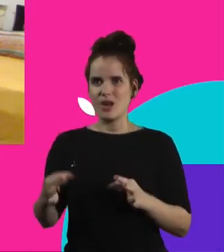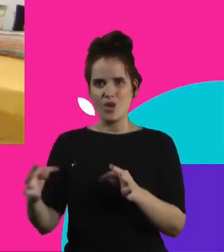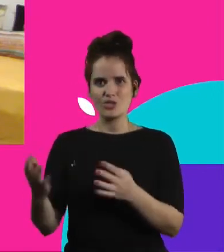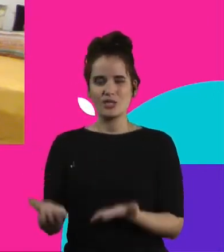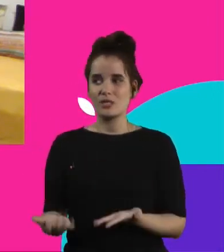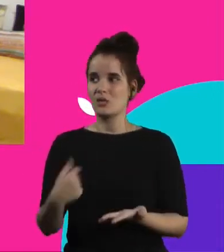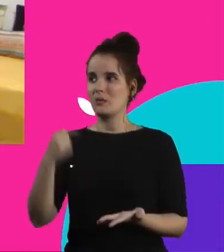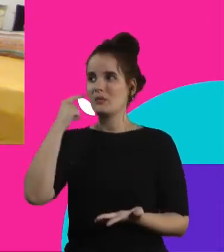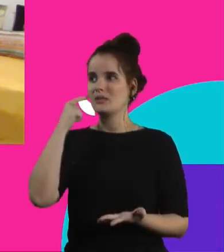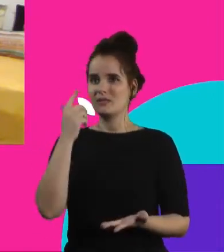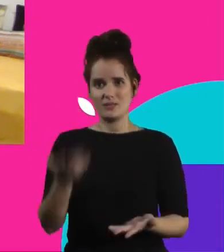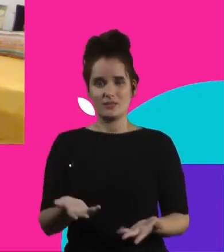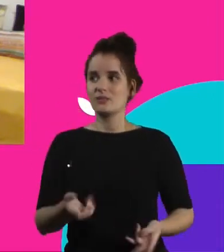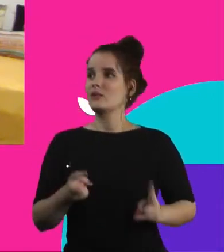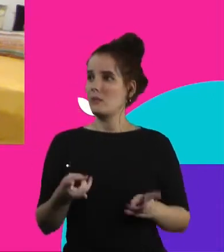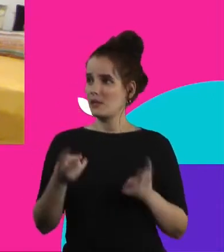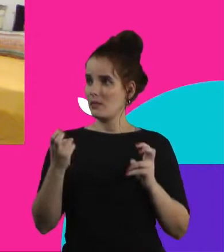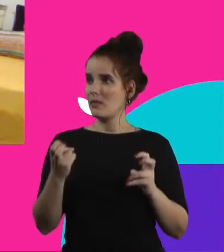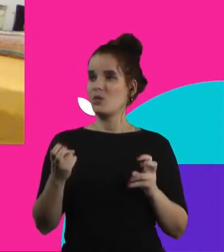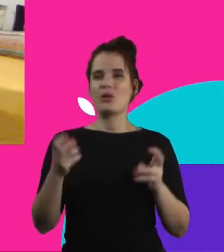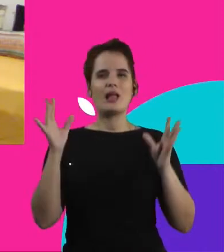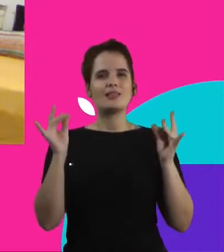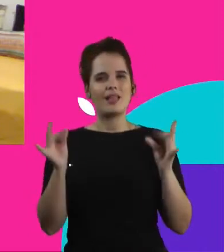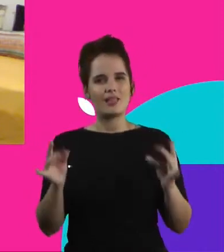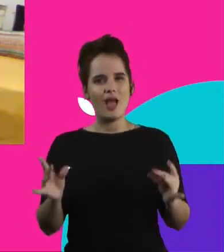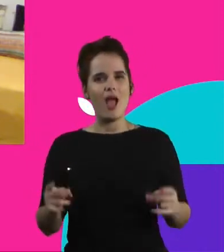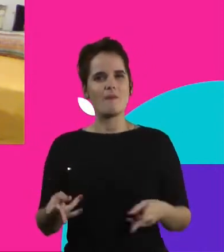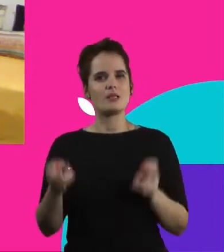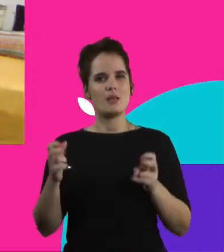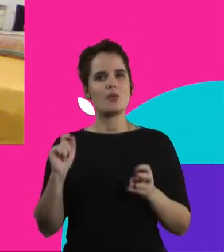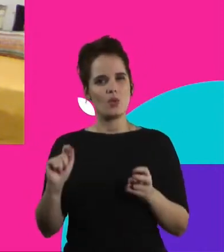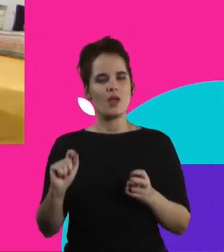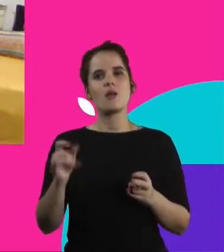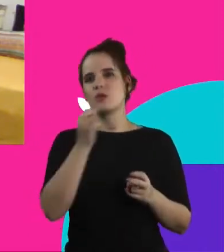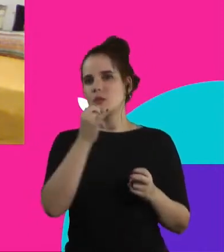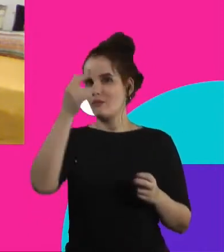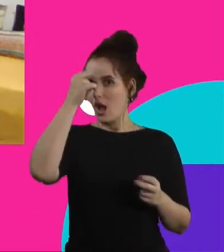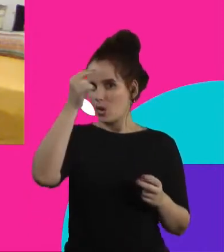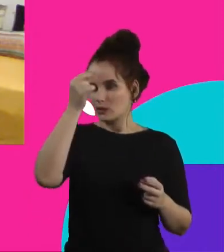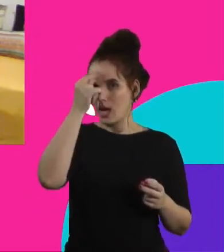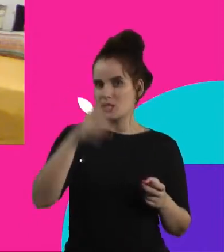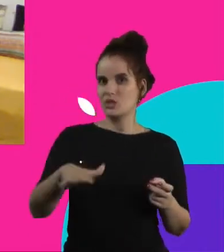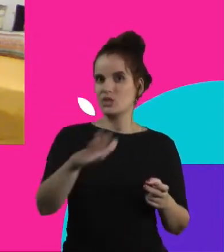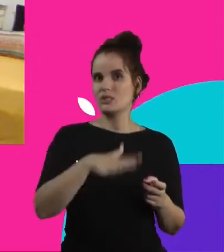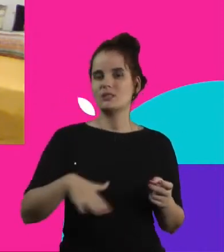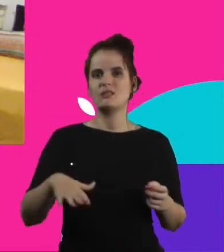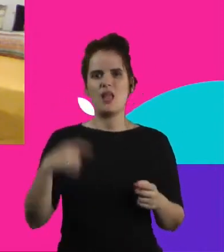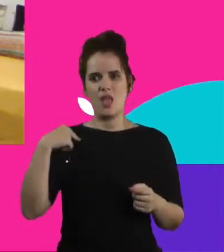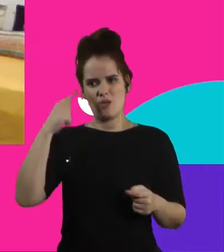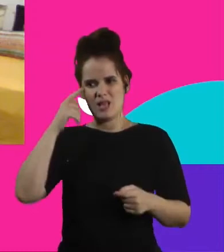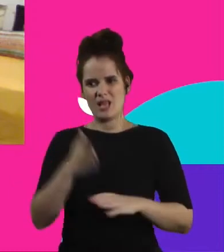então percebe que esses pequenos detalhes acarretam o fato de chegar na hora de escolher uma faculdade, uma menina nem considerar ciências da